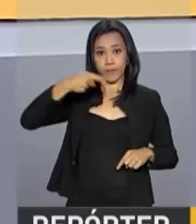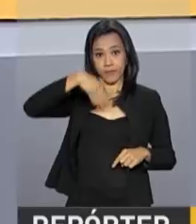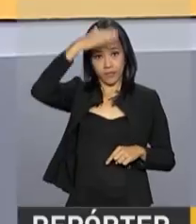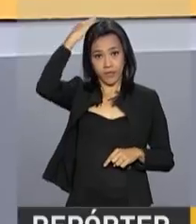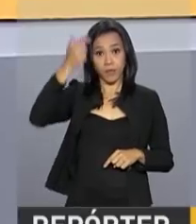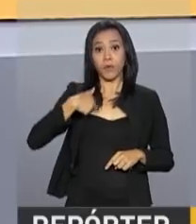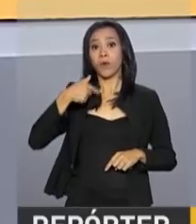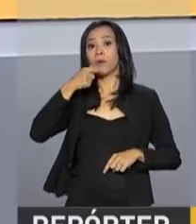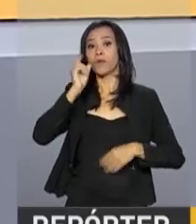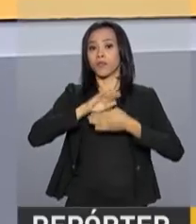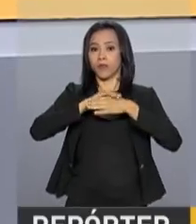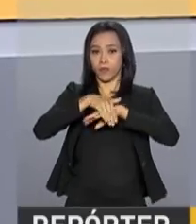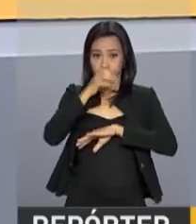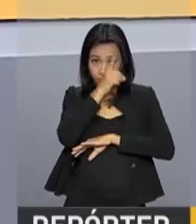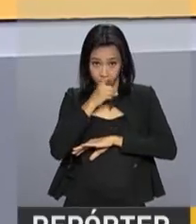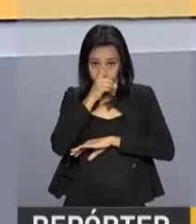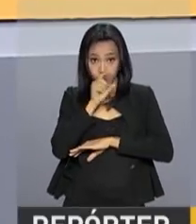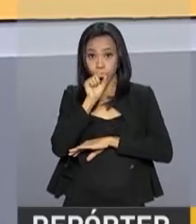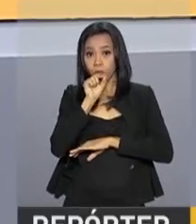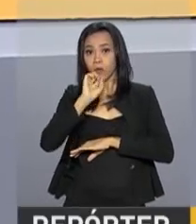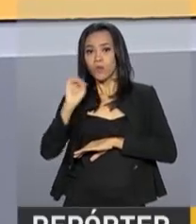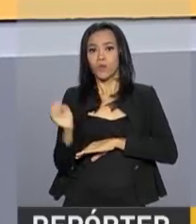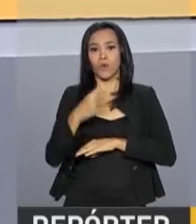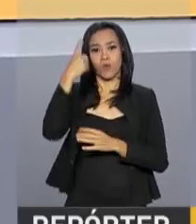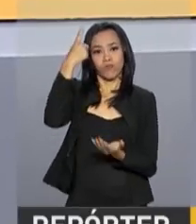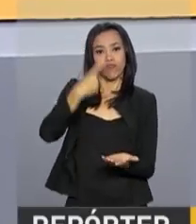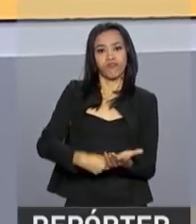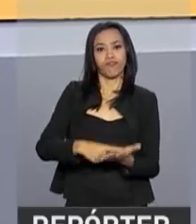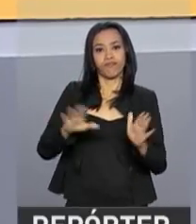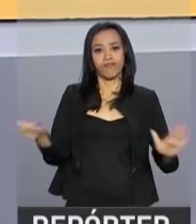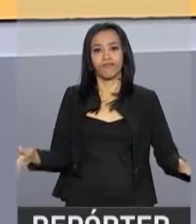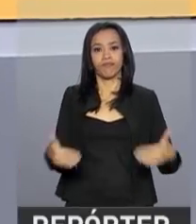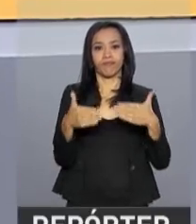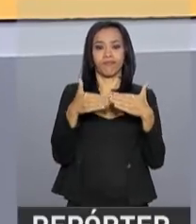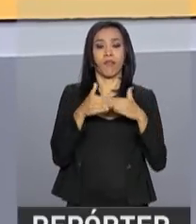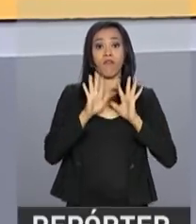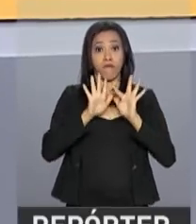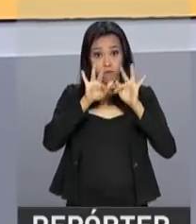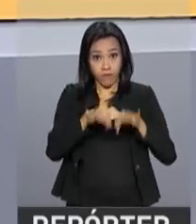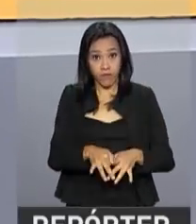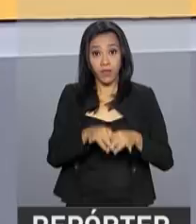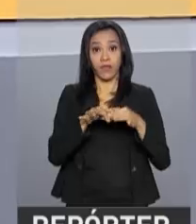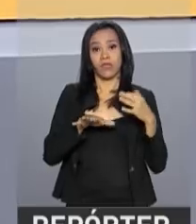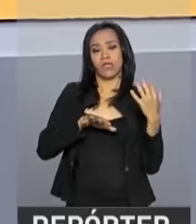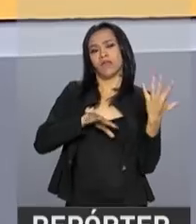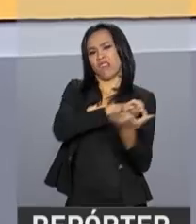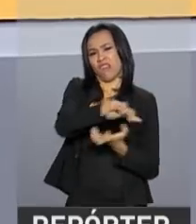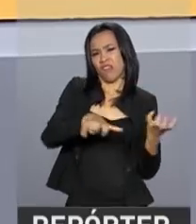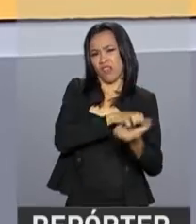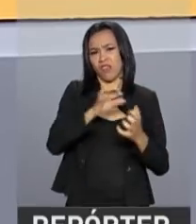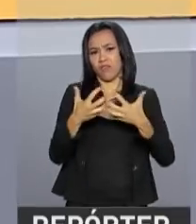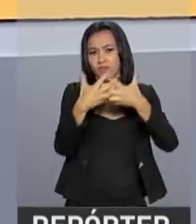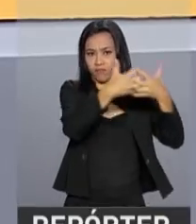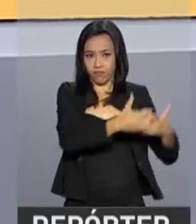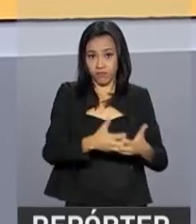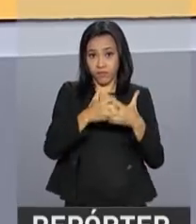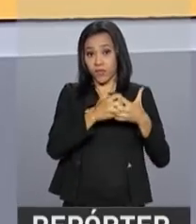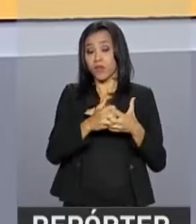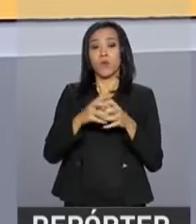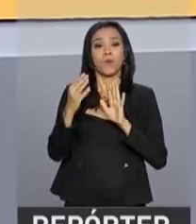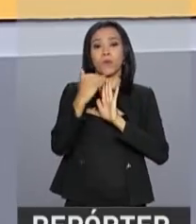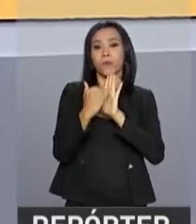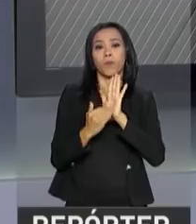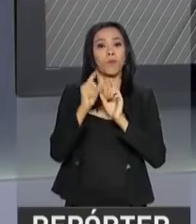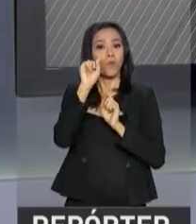na noite deste domingo um novo acordo para pôr fim à greve dos caminhoneiros entre os pontos está a redução do preço do diesel nas